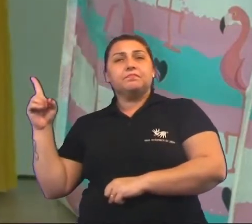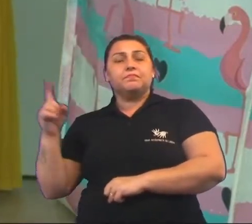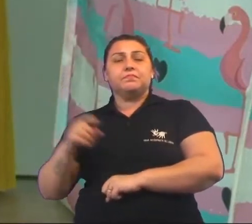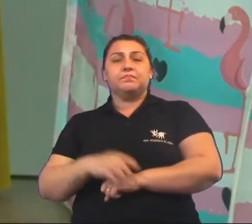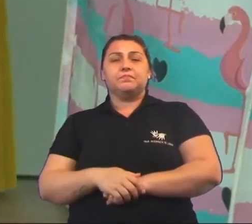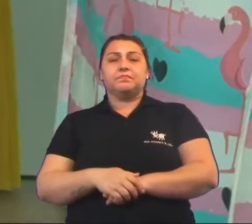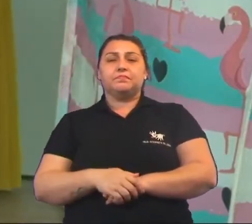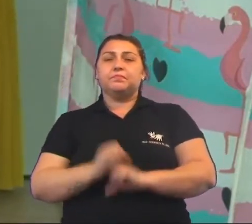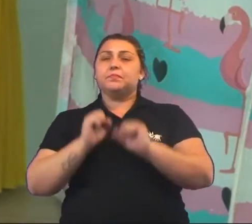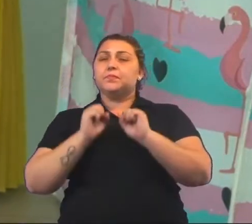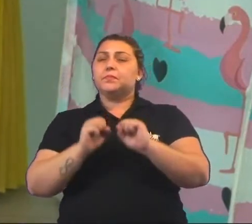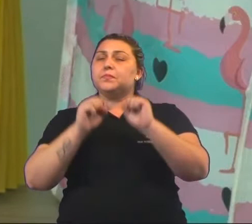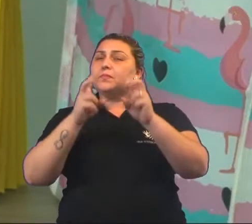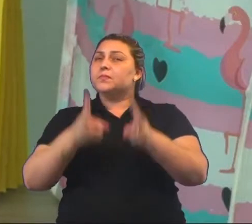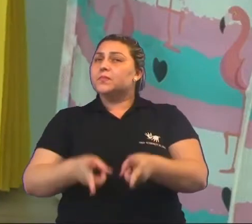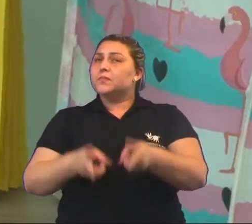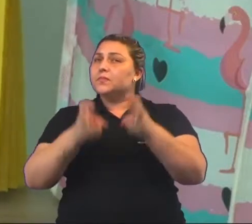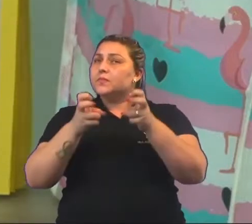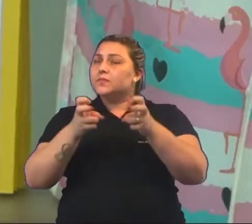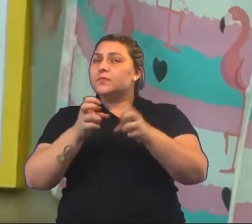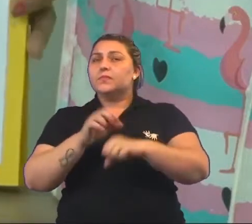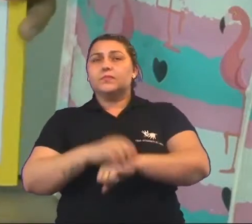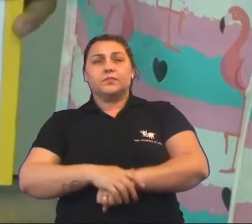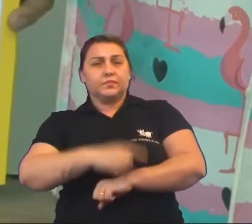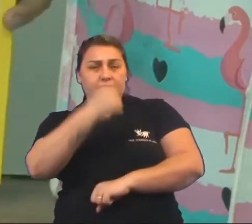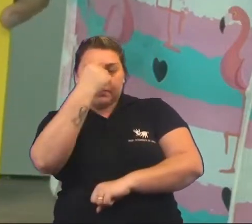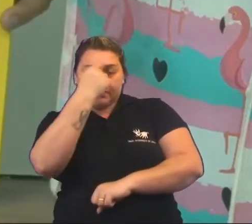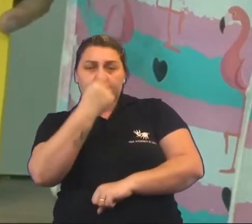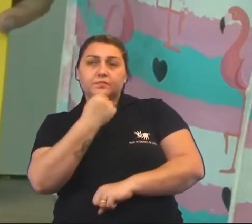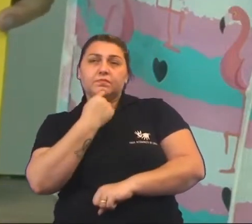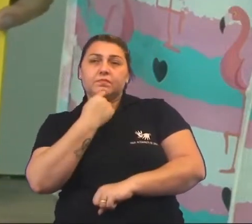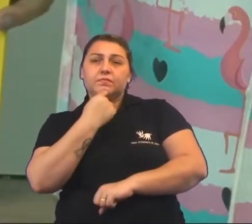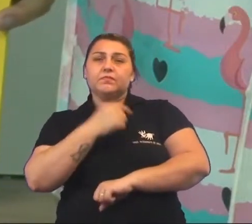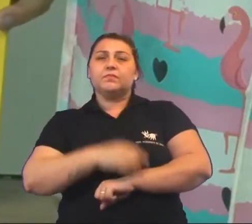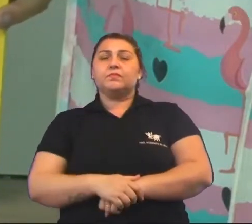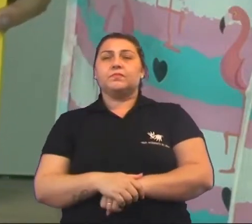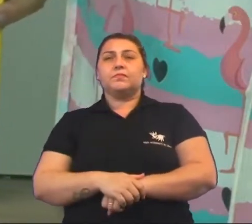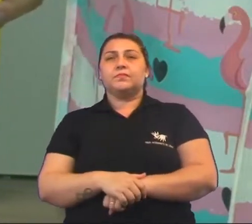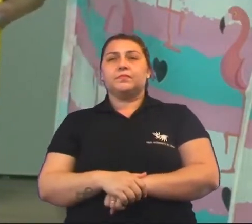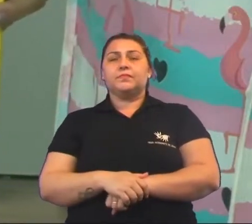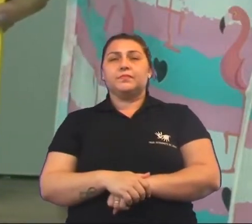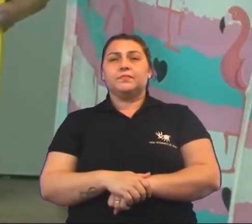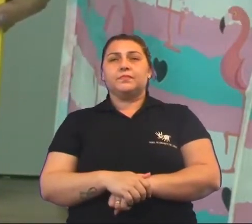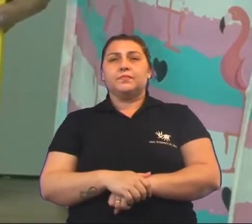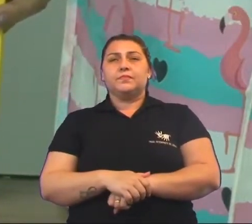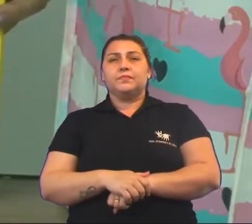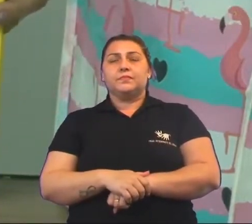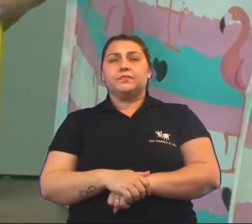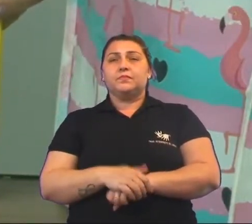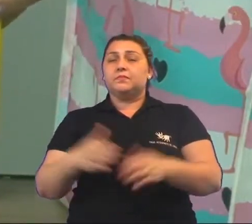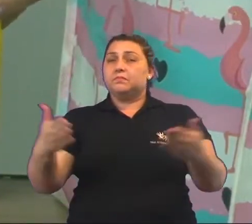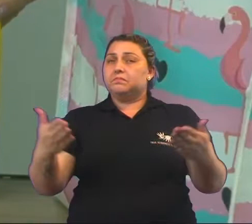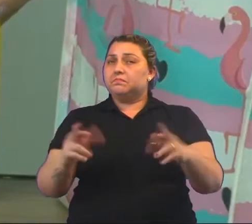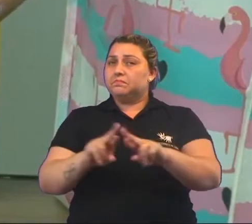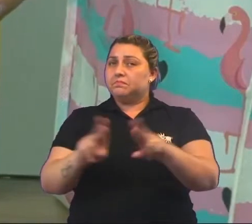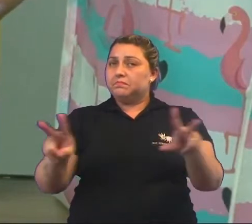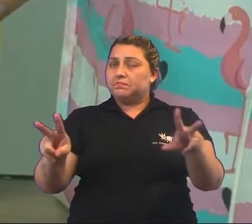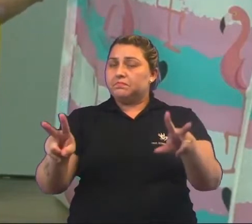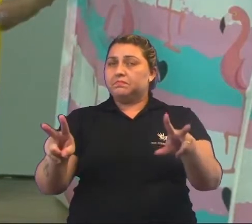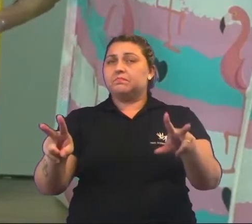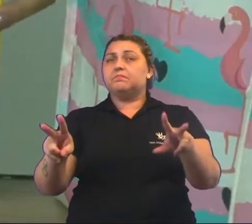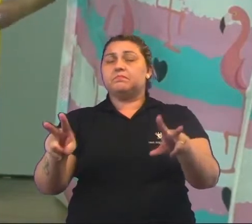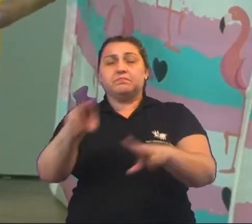O que podemos observar nesta imagem? Observaram que o formato agora é diferente? O que